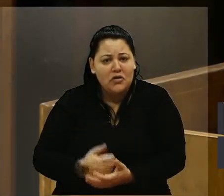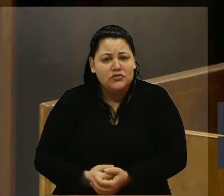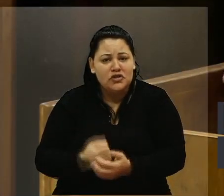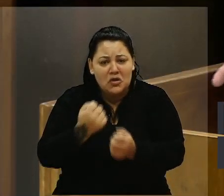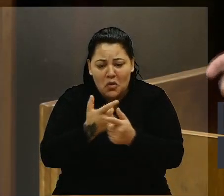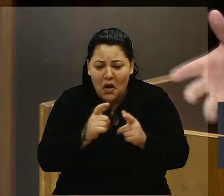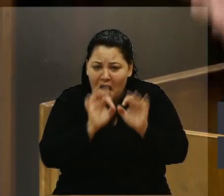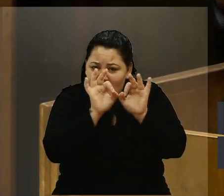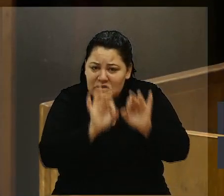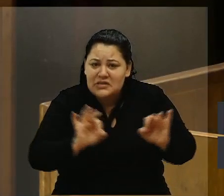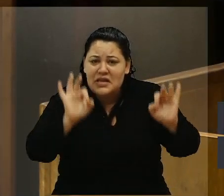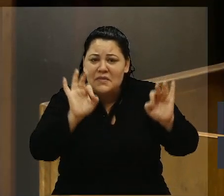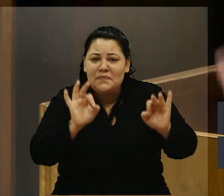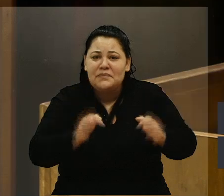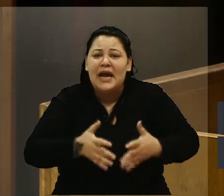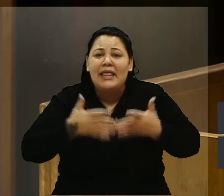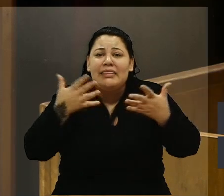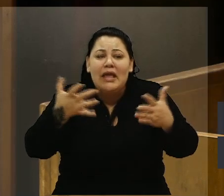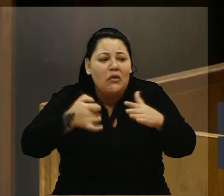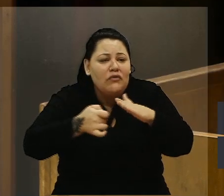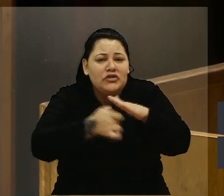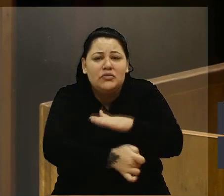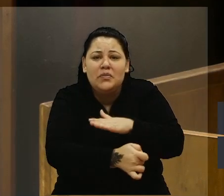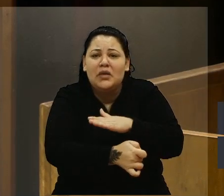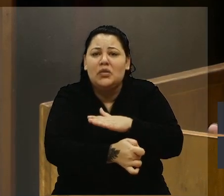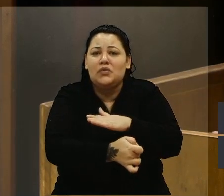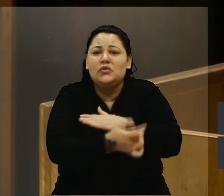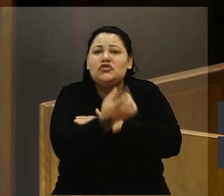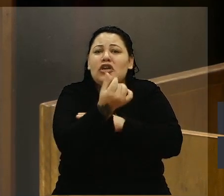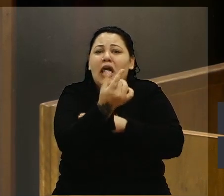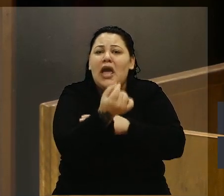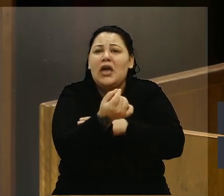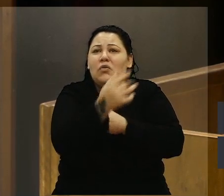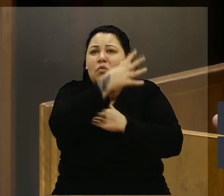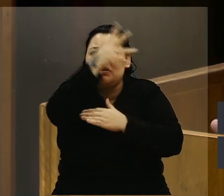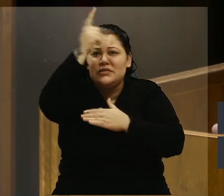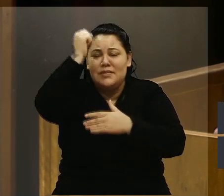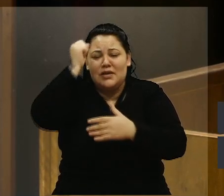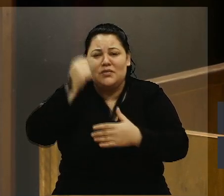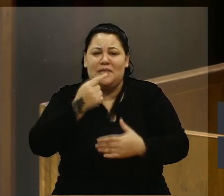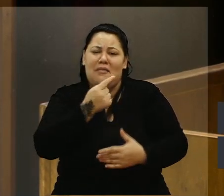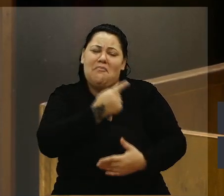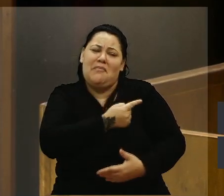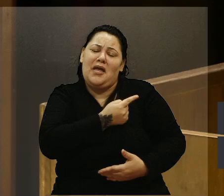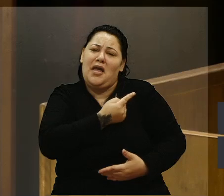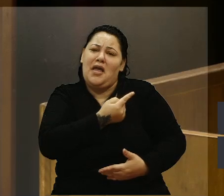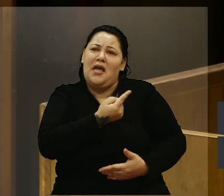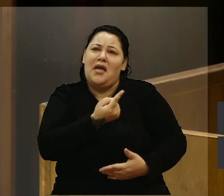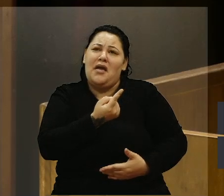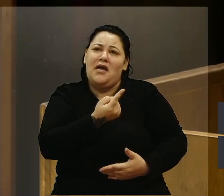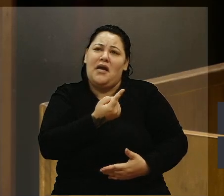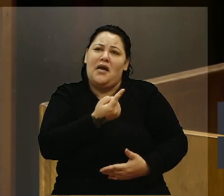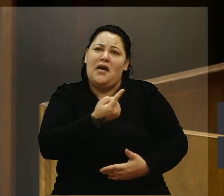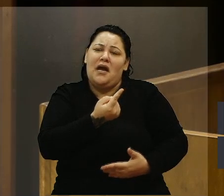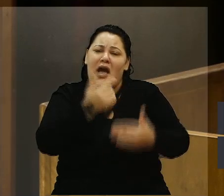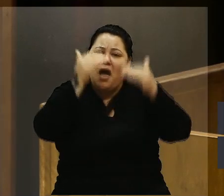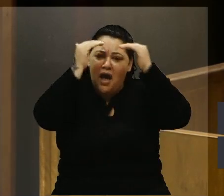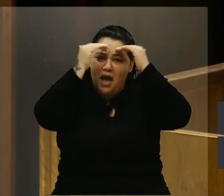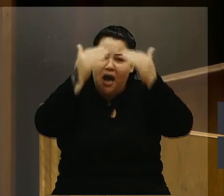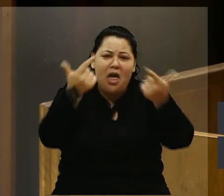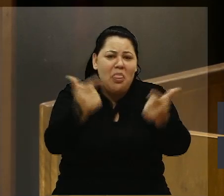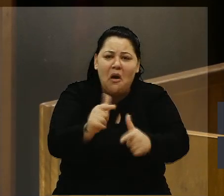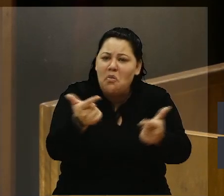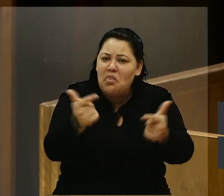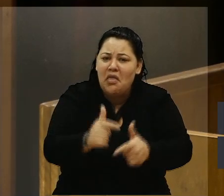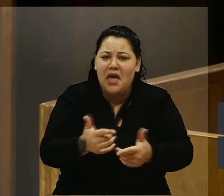simples. Onde é que está o grande investimento do município? Isso aí, para mim, não é nada mais, nada menos que uma falta de respeito. Uma falta de respeito